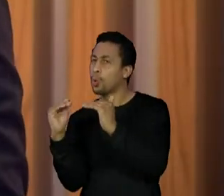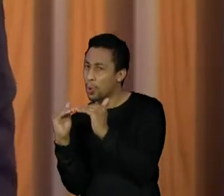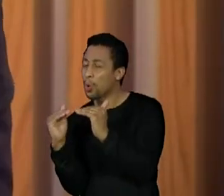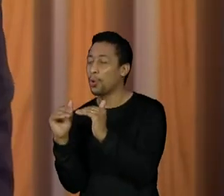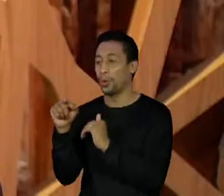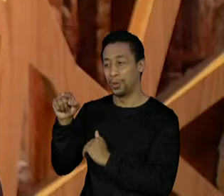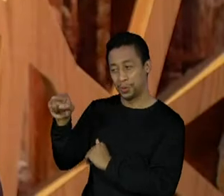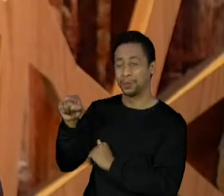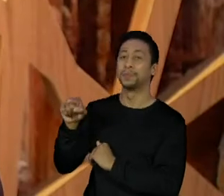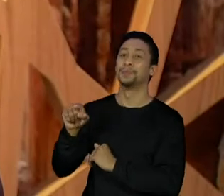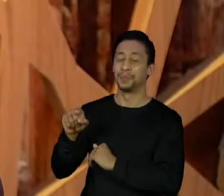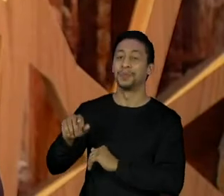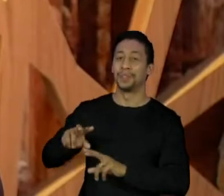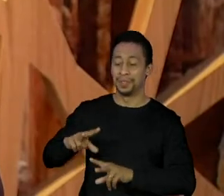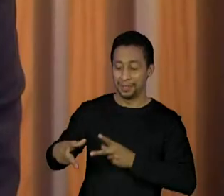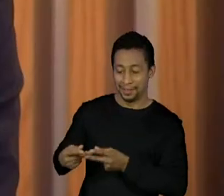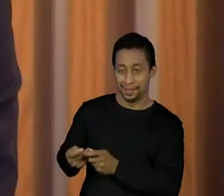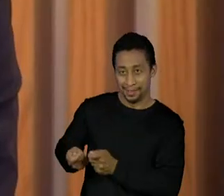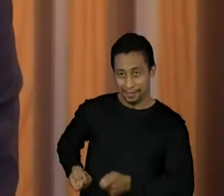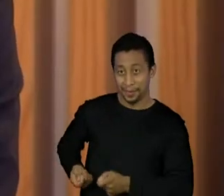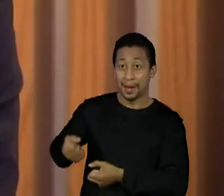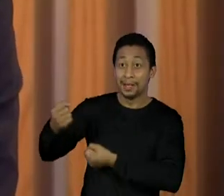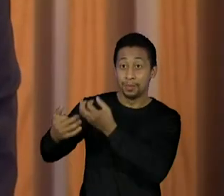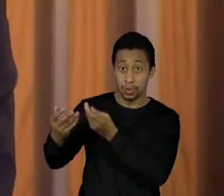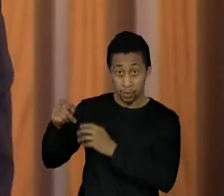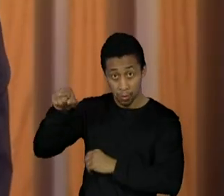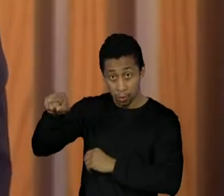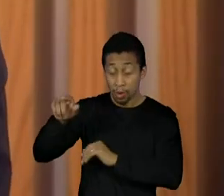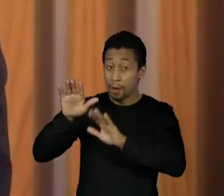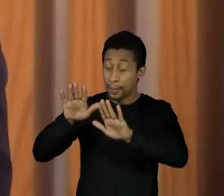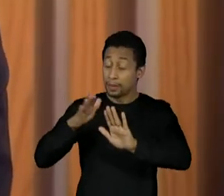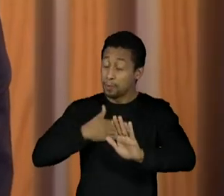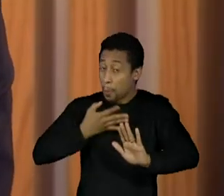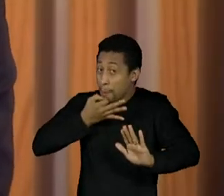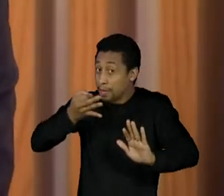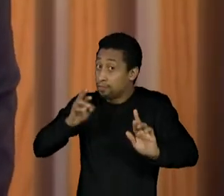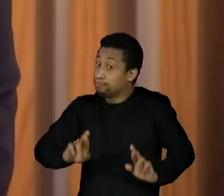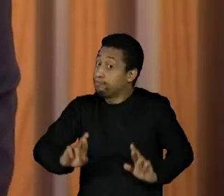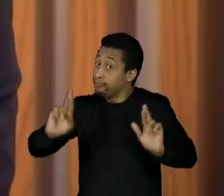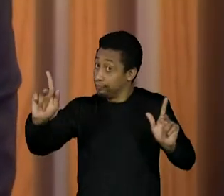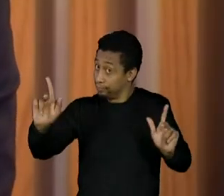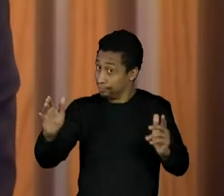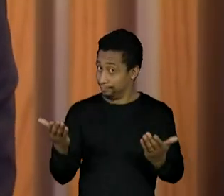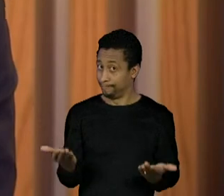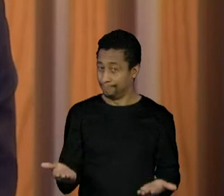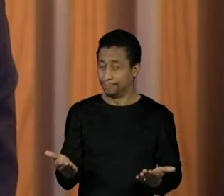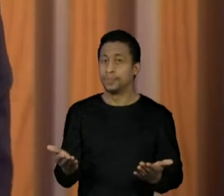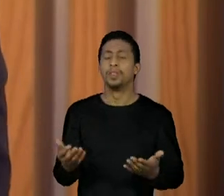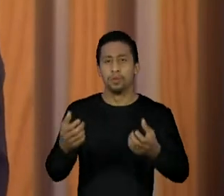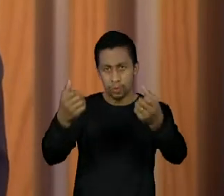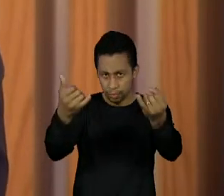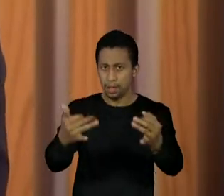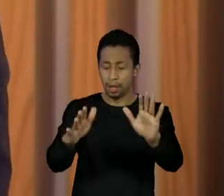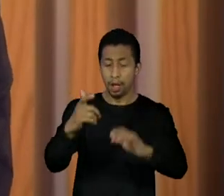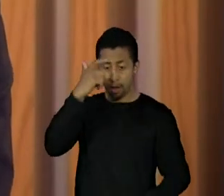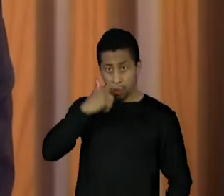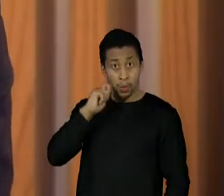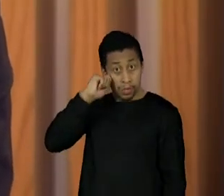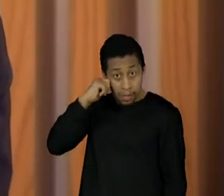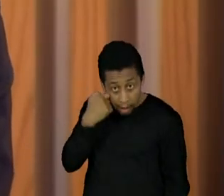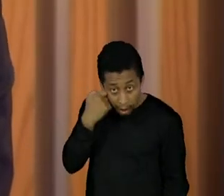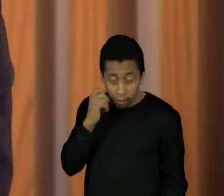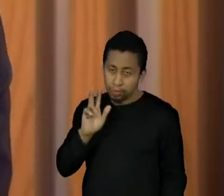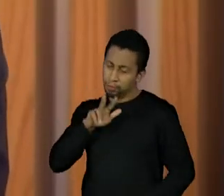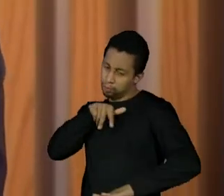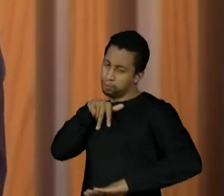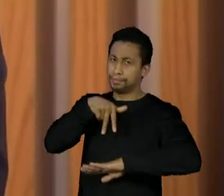vídeo, com o que o Frei falou. Outra parte, eu tenho uma visão ligeiramente diferente. Mas eu quero colocar bem claro que eu sou negro, estou no meu lugar de